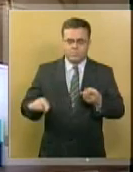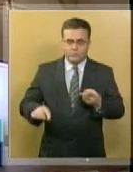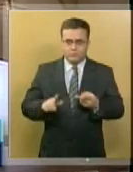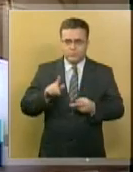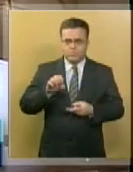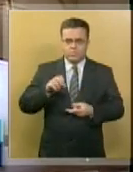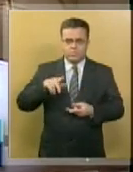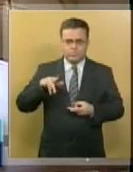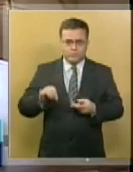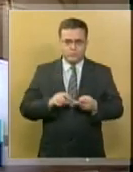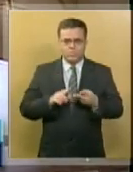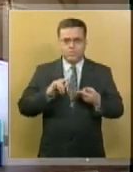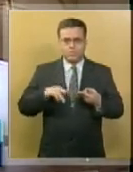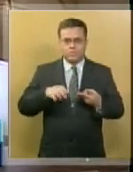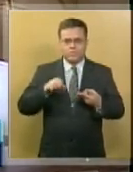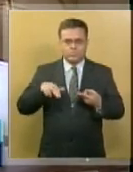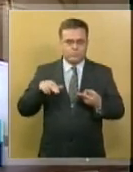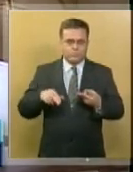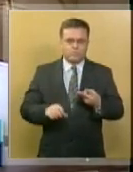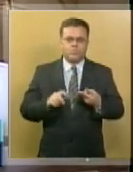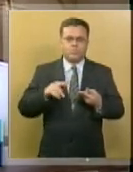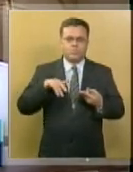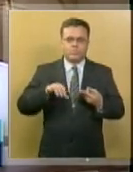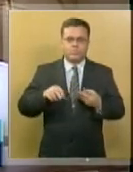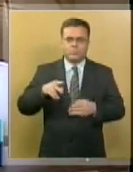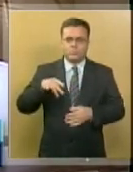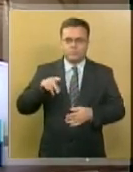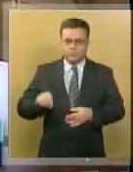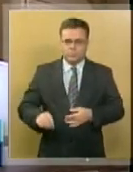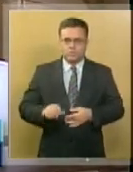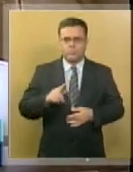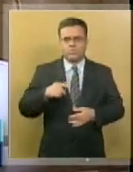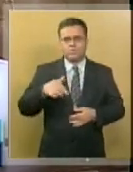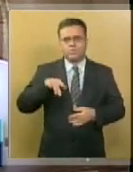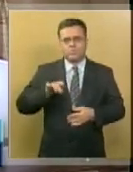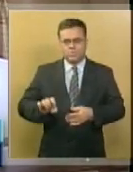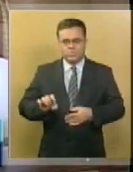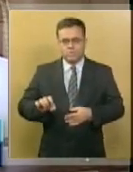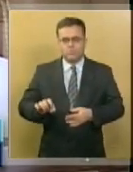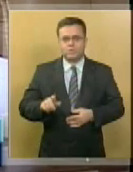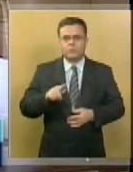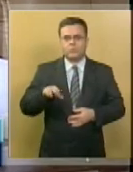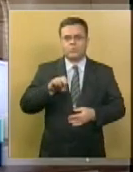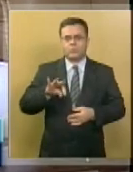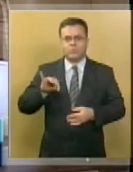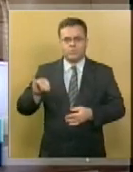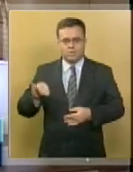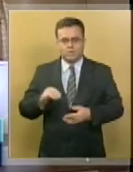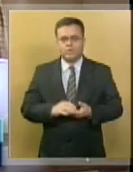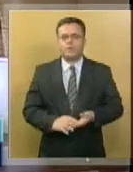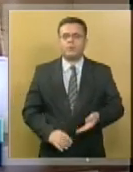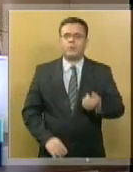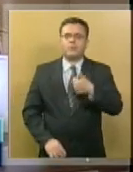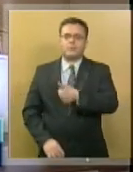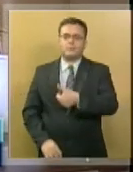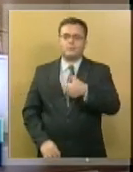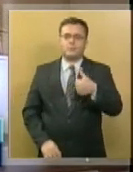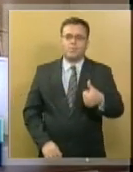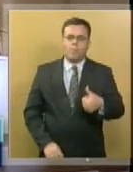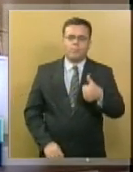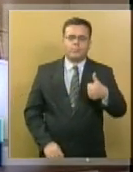Geógio Passos, Jefferson Andrade, Luciano Bispo, Garibaldo Mendonça e da deputada Gorete Reis. Requerimentos de número